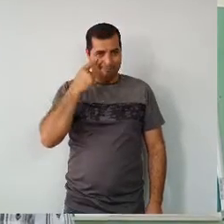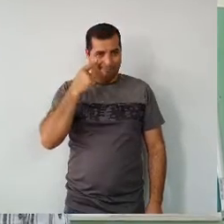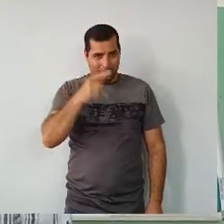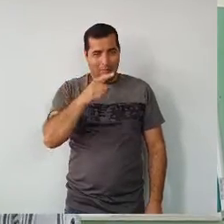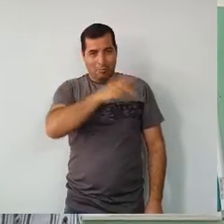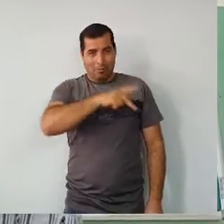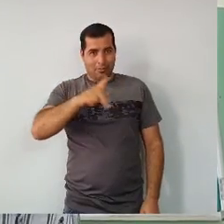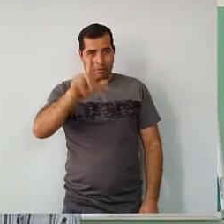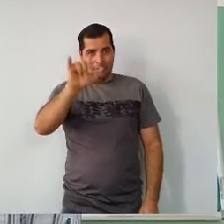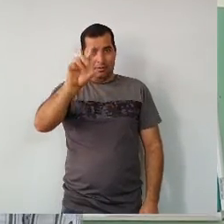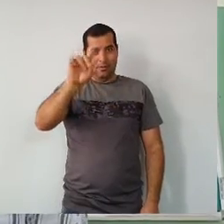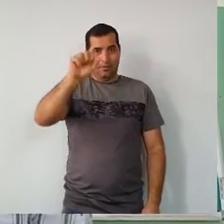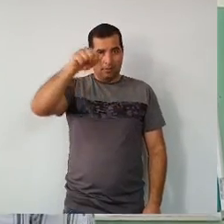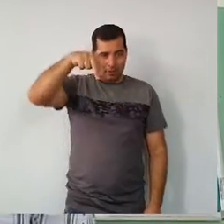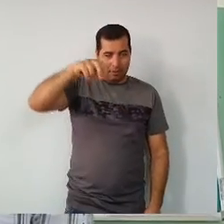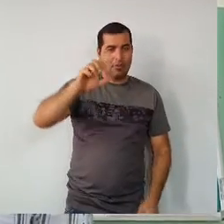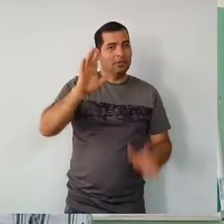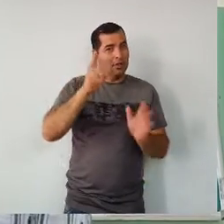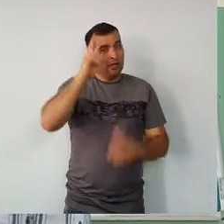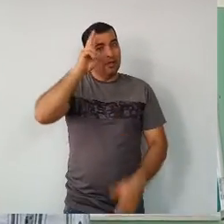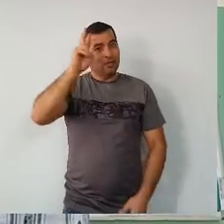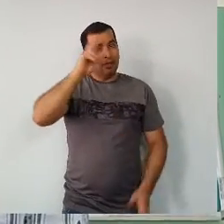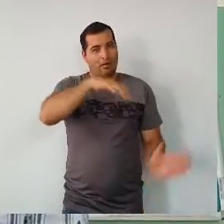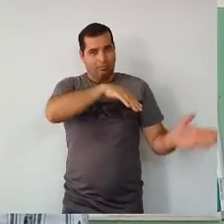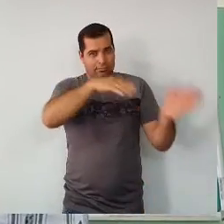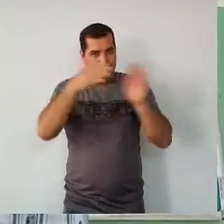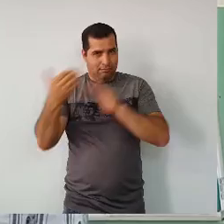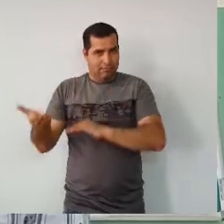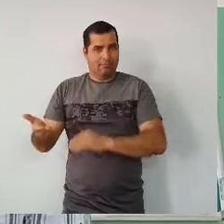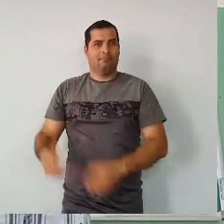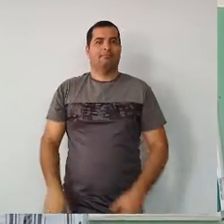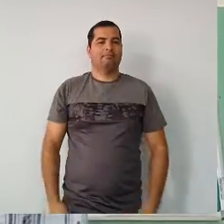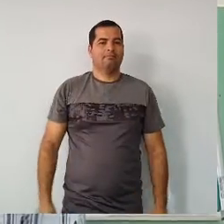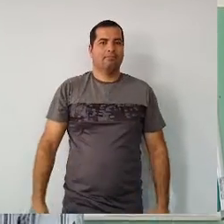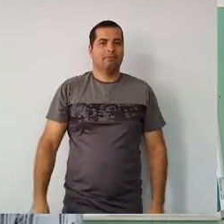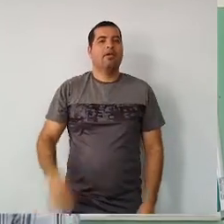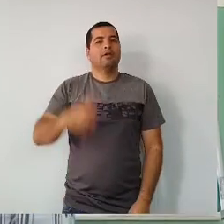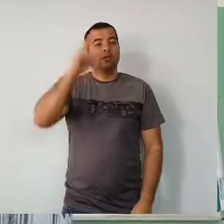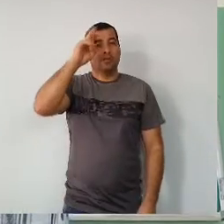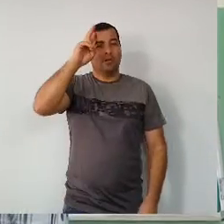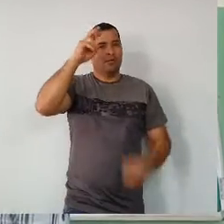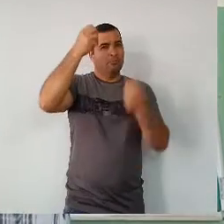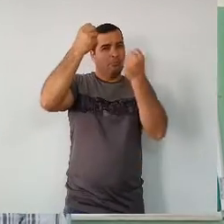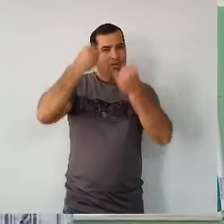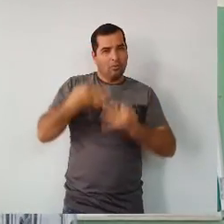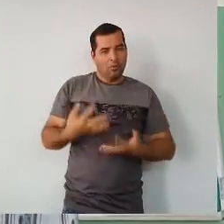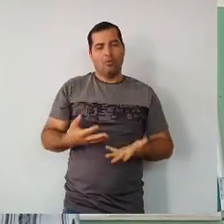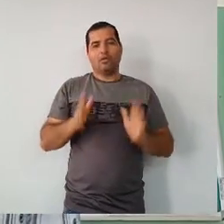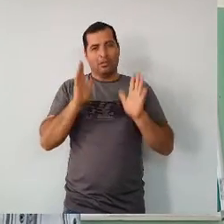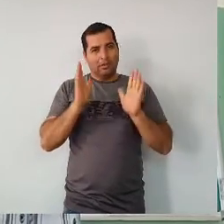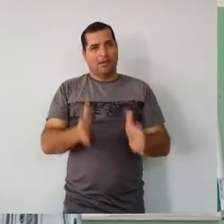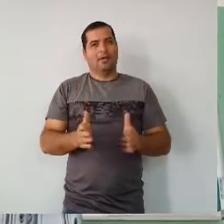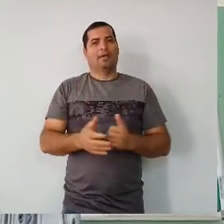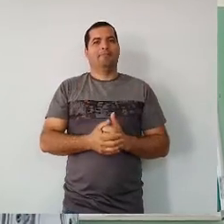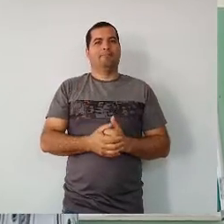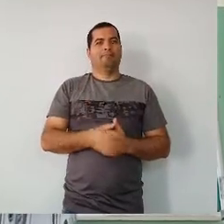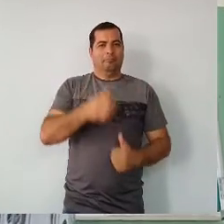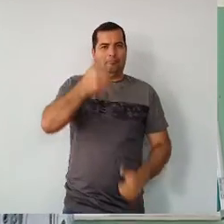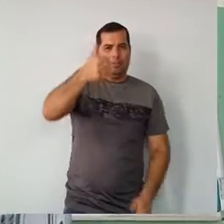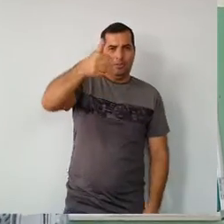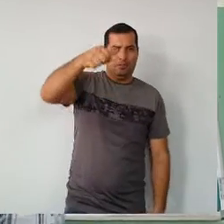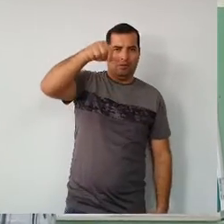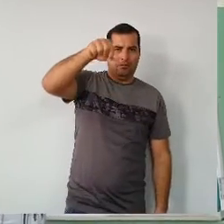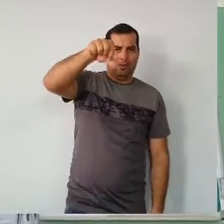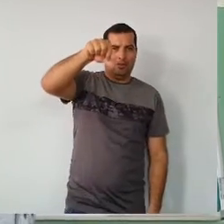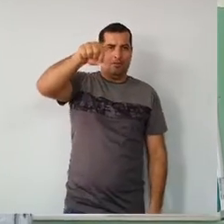professora Lidiane, ela já trabalhou a história de Hortolândia. Ela contou um pouquinho sobre a história,